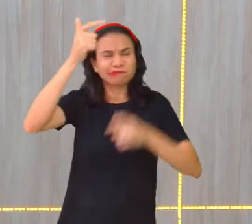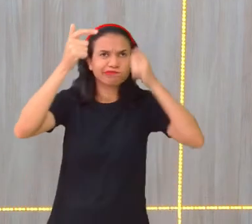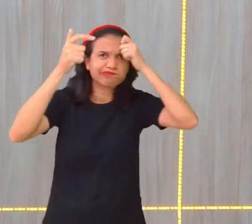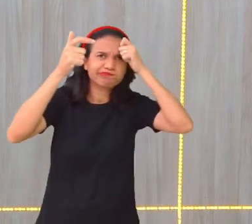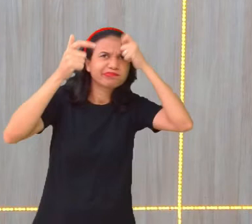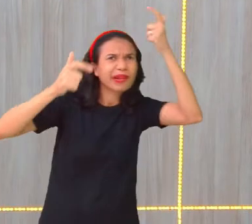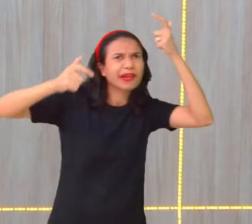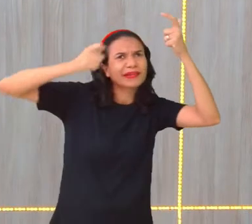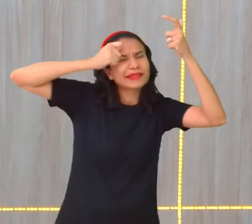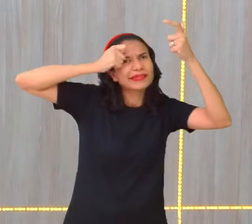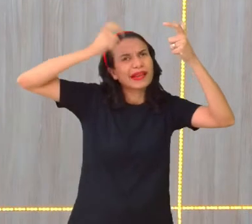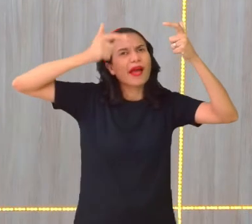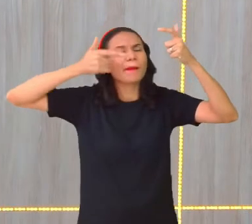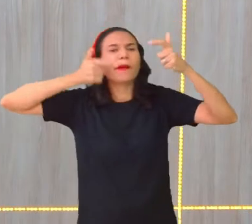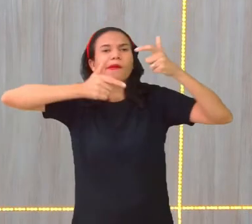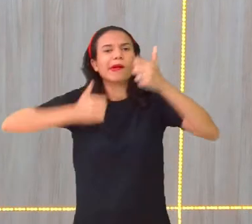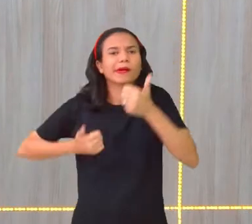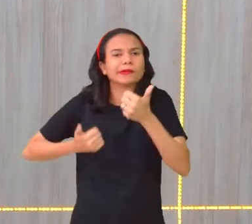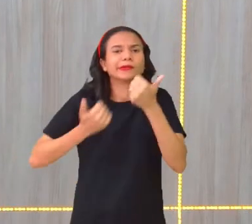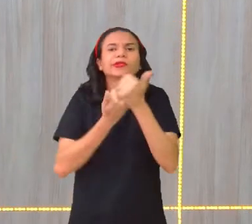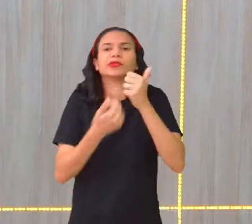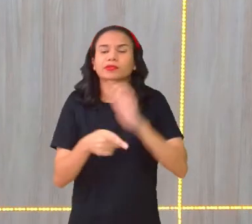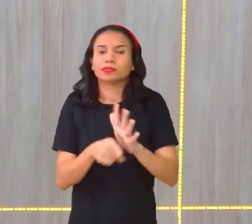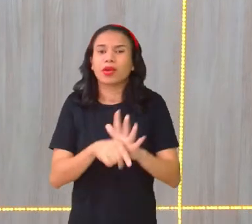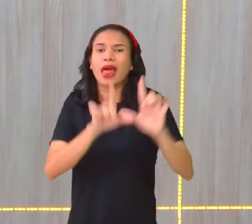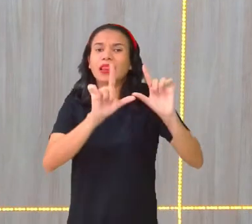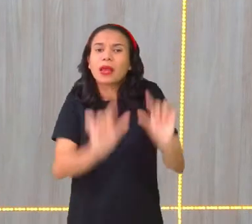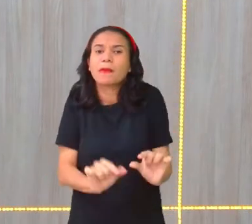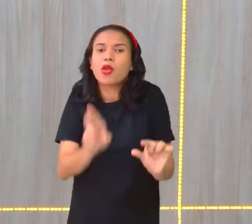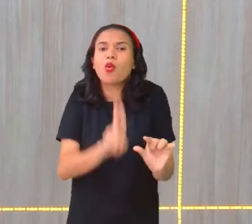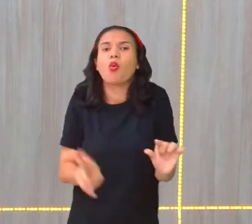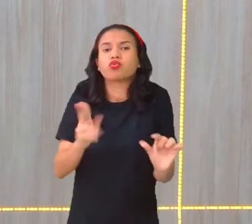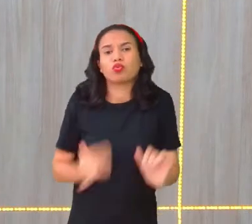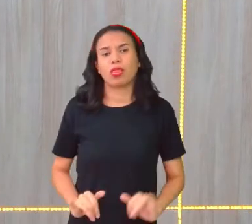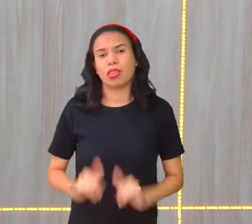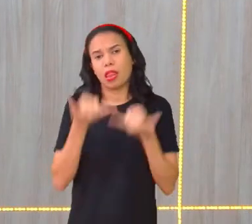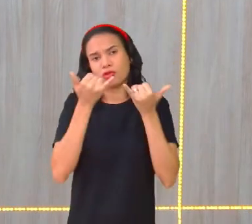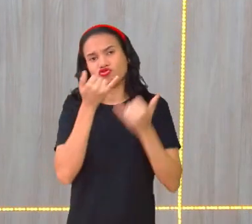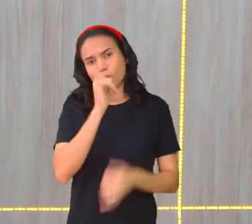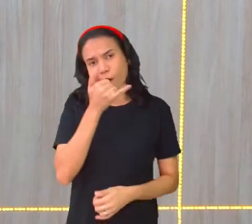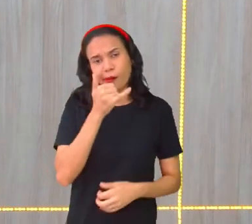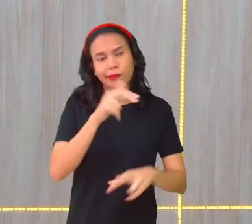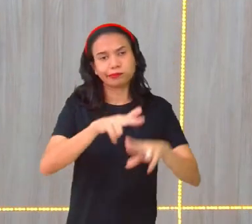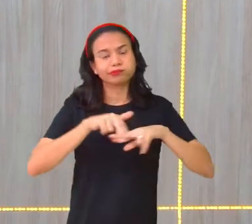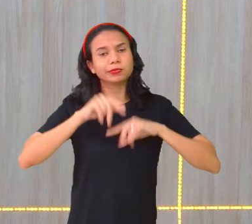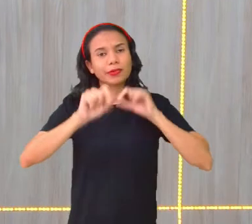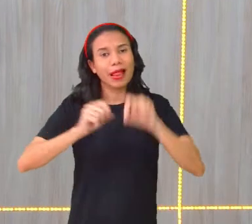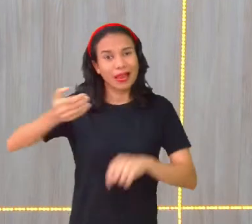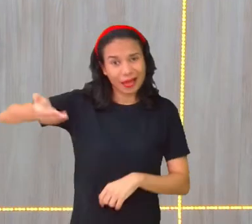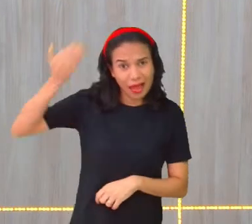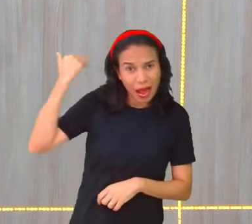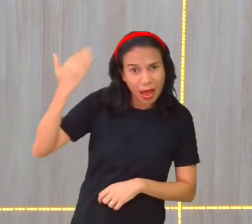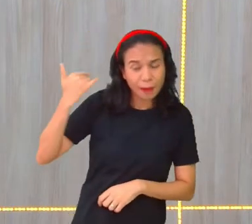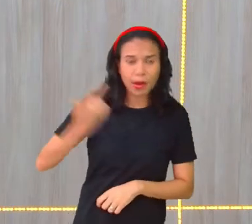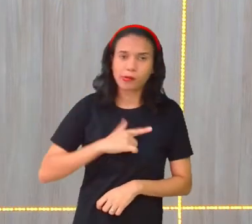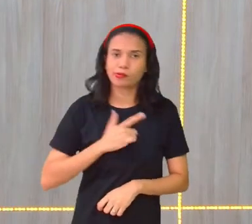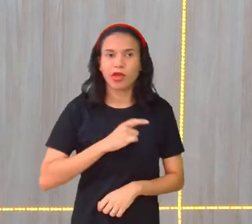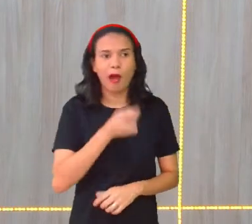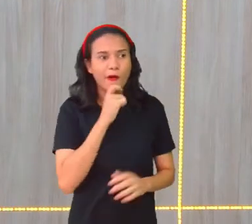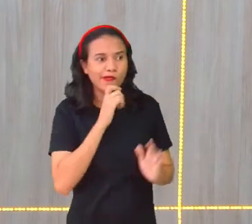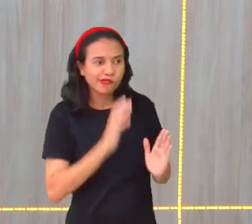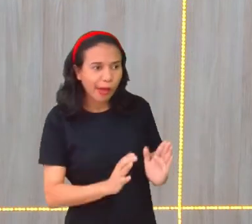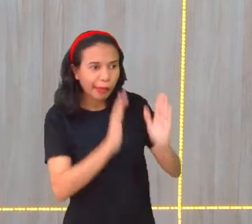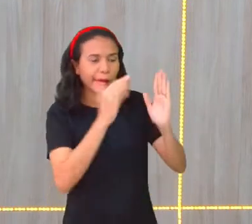né? Para poder ajudar a gastar menos energia, tá certo? Até porque naquela época não tinha geladeira, não